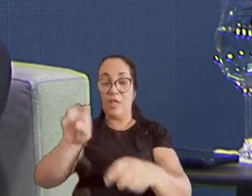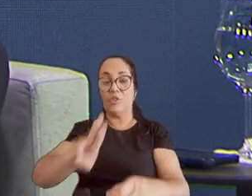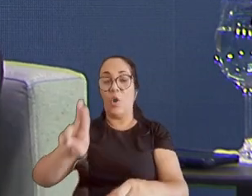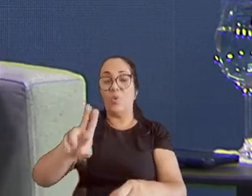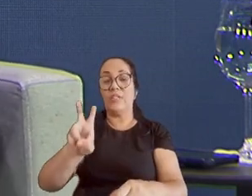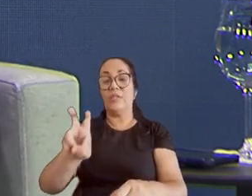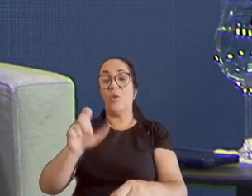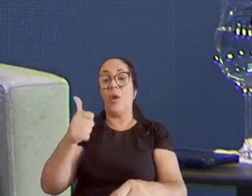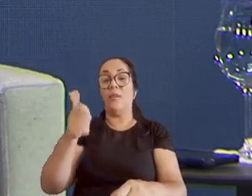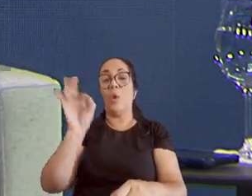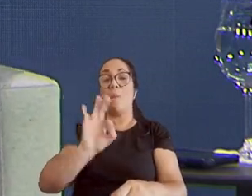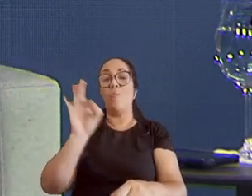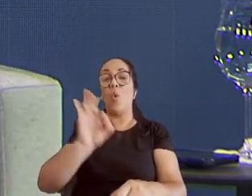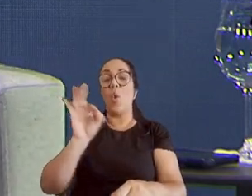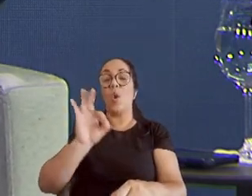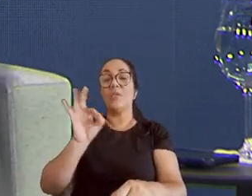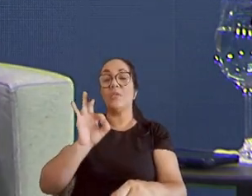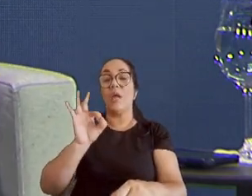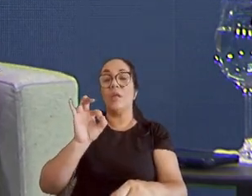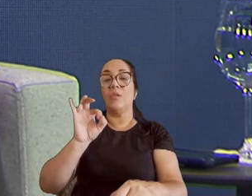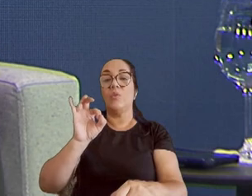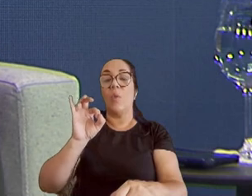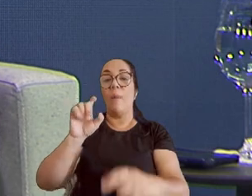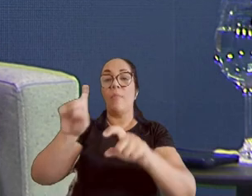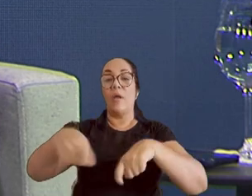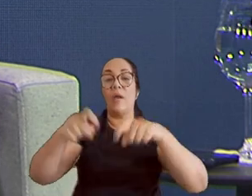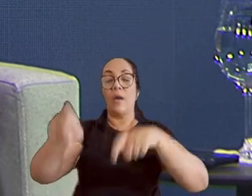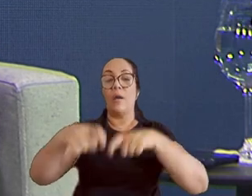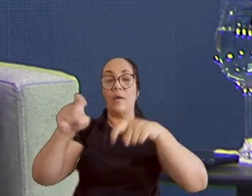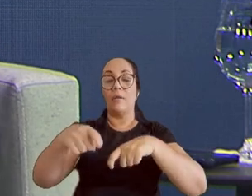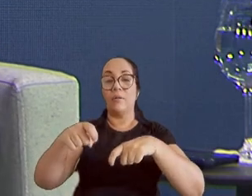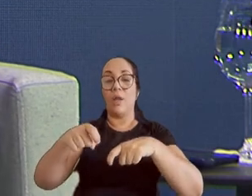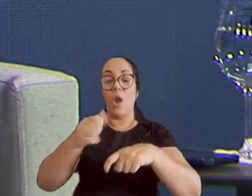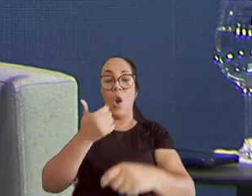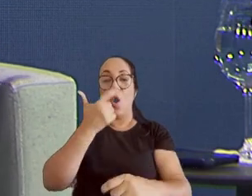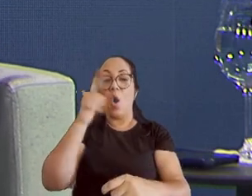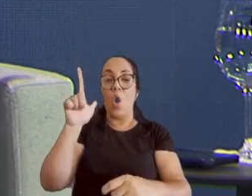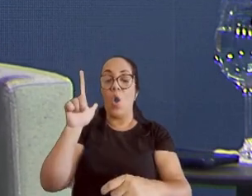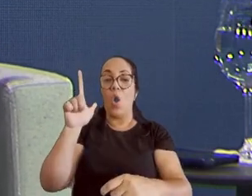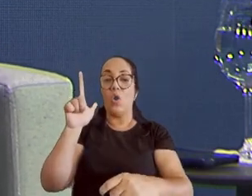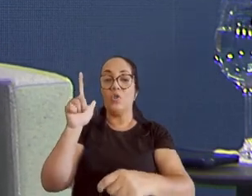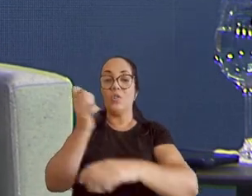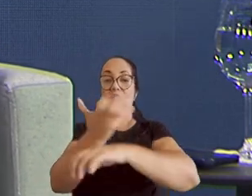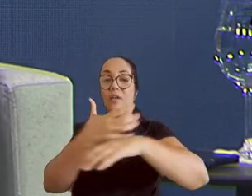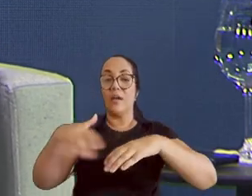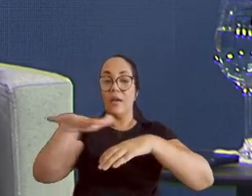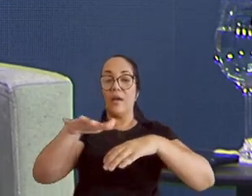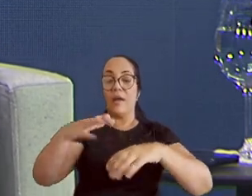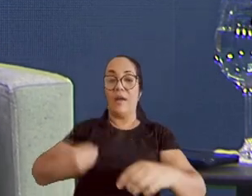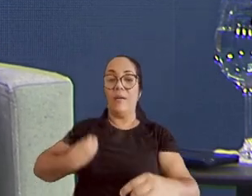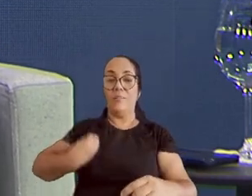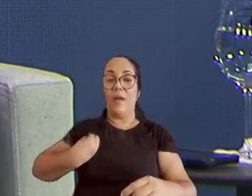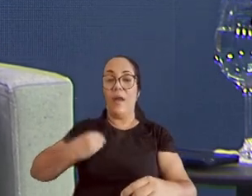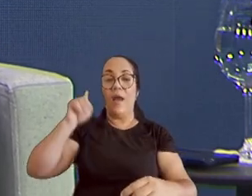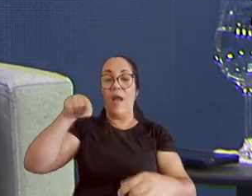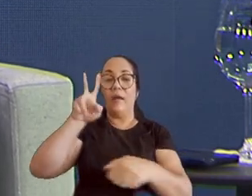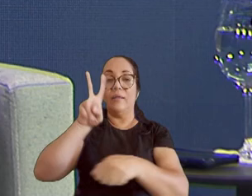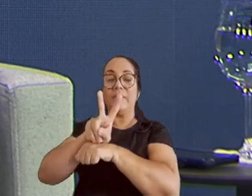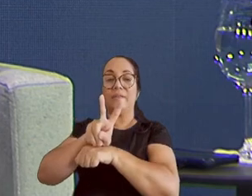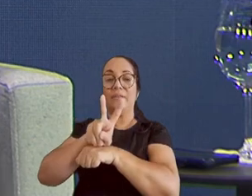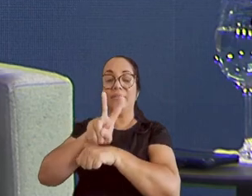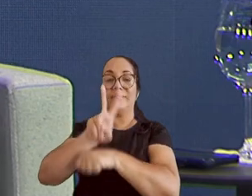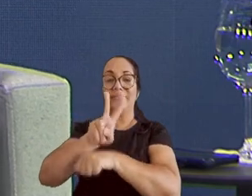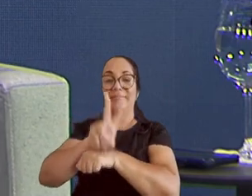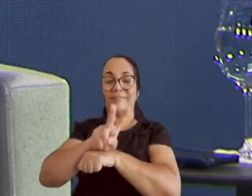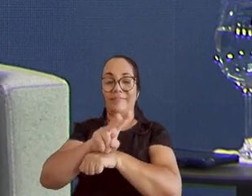para produzir os outros 49 espalhados em todos os biomas são áreas de preservação e se você somar